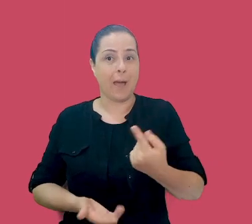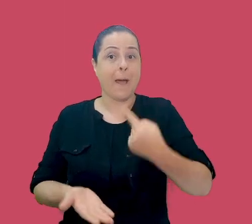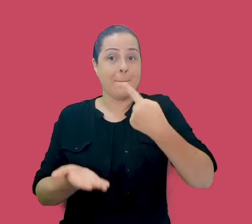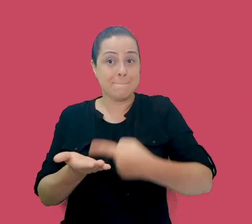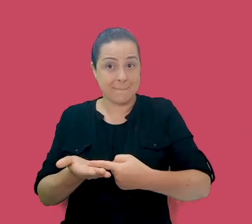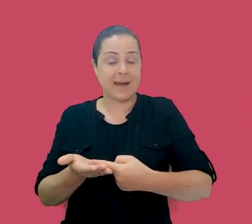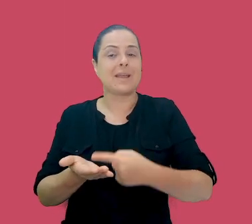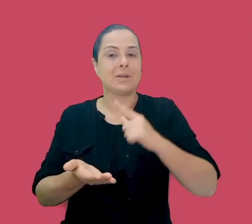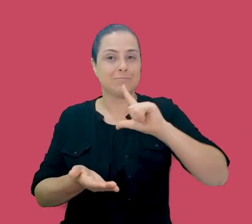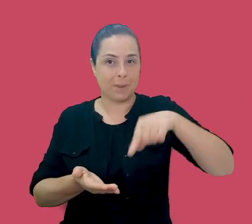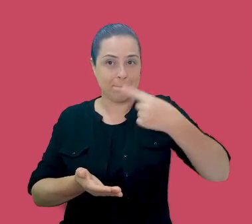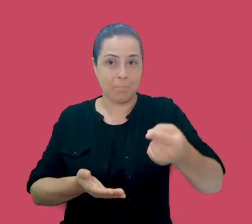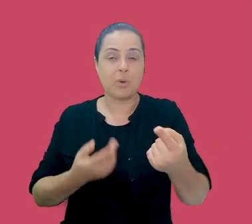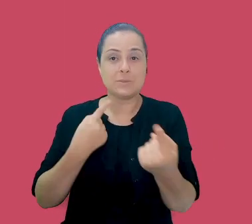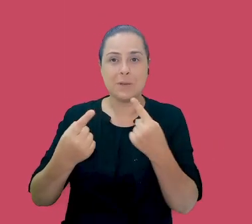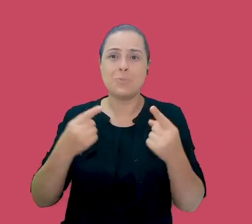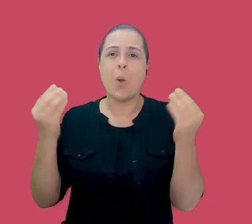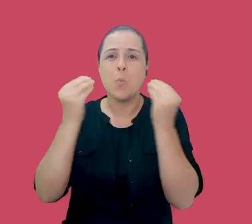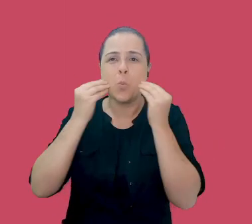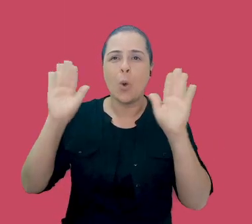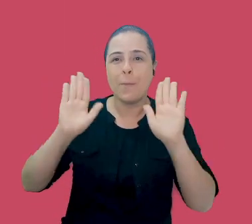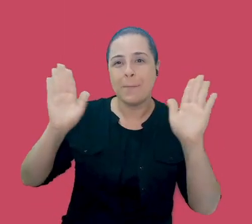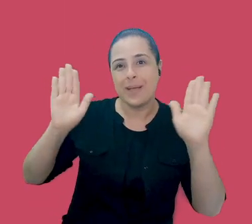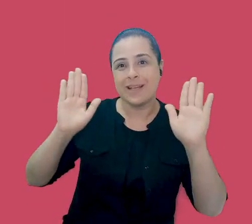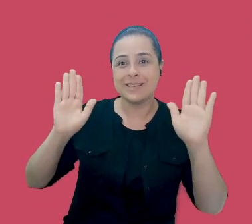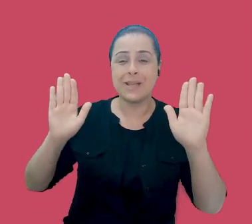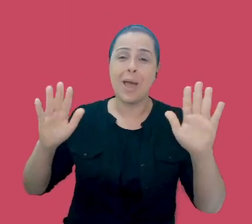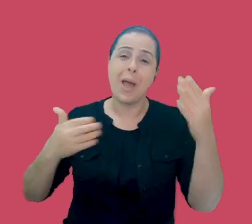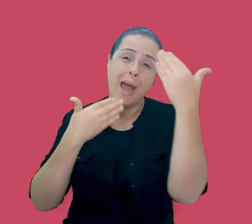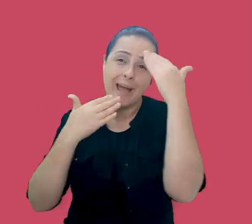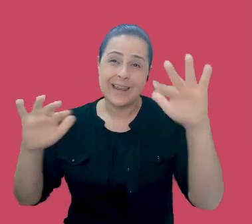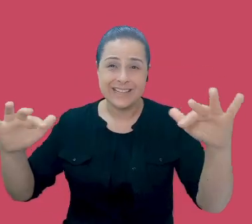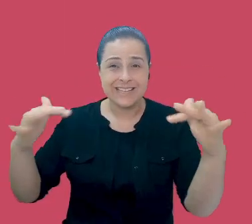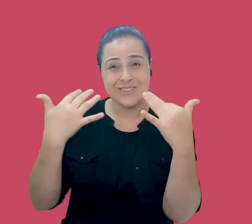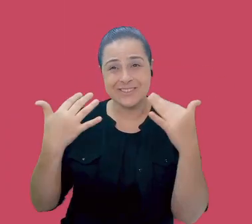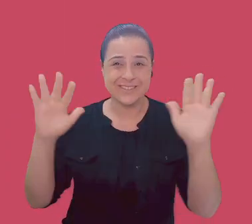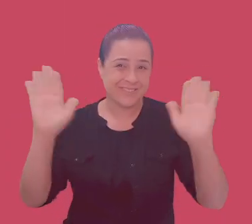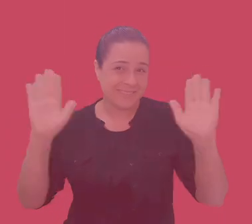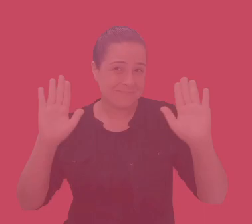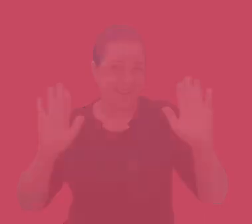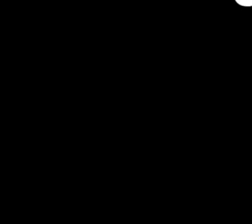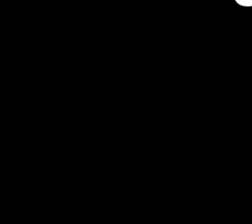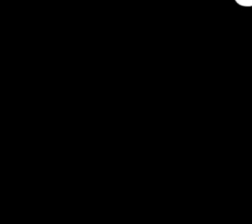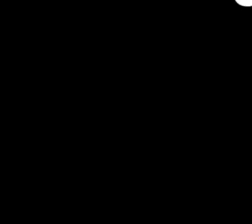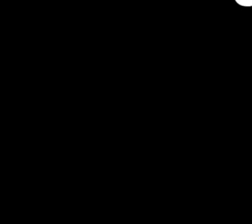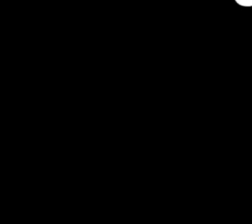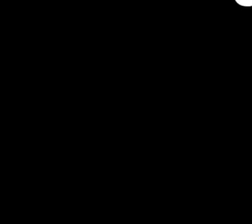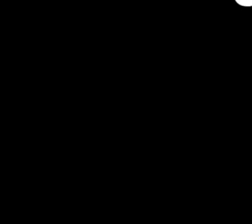Fica aí, Fê, vamos sair do ar. Beijo, gente, obrigado por nos ouvir, até mais.